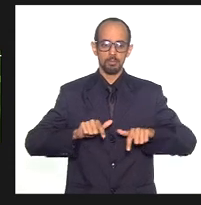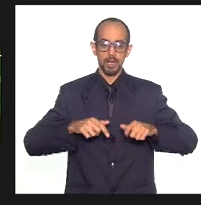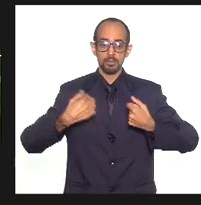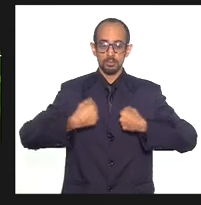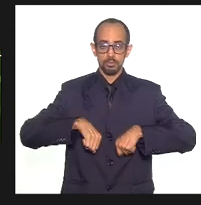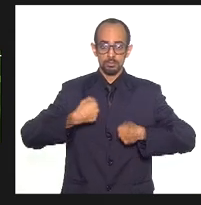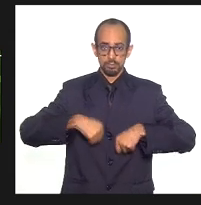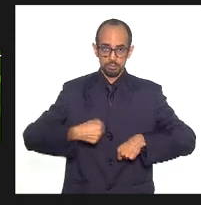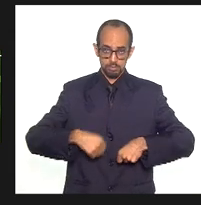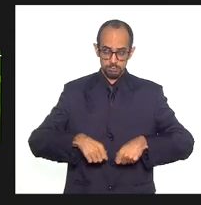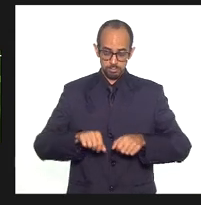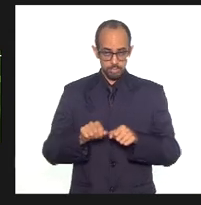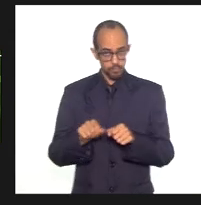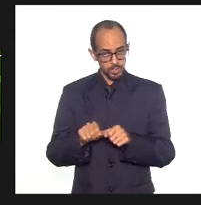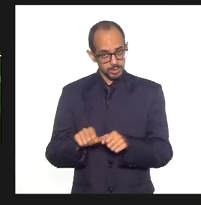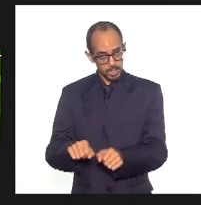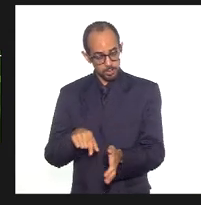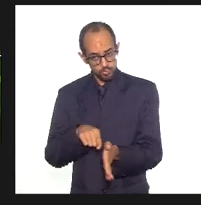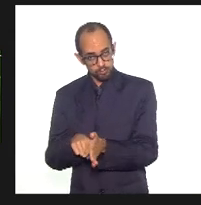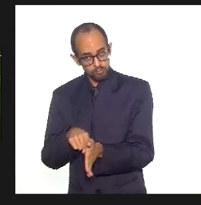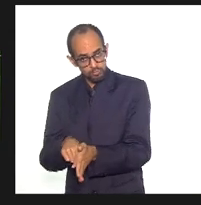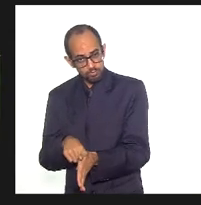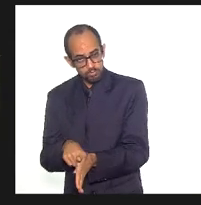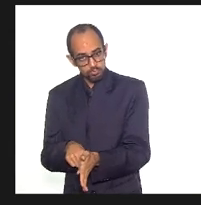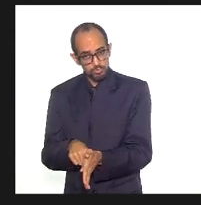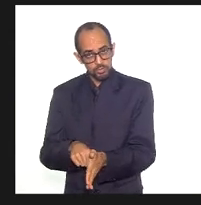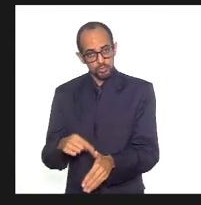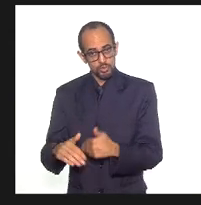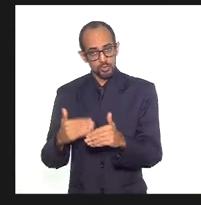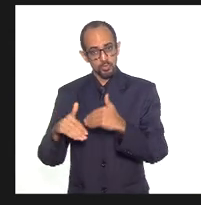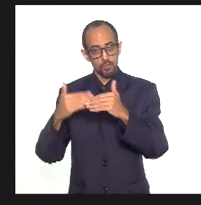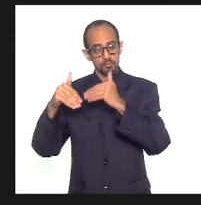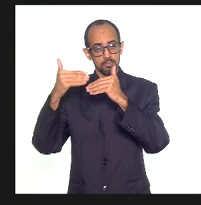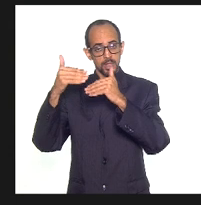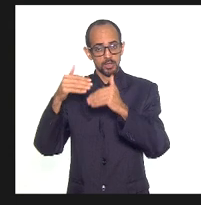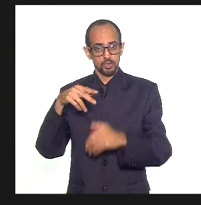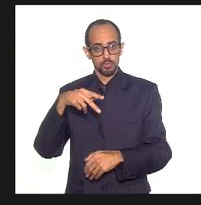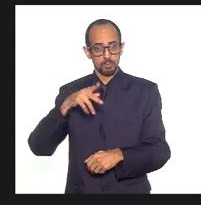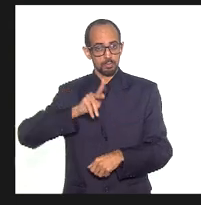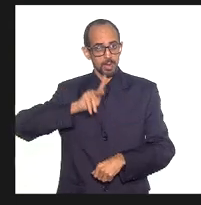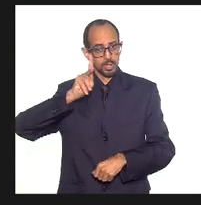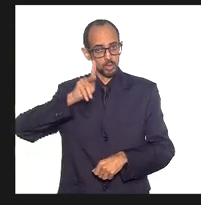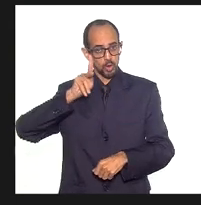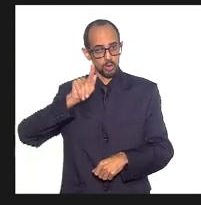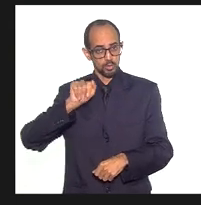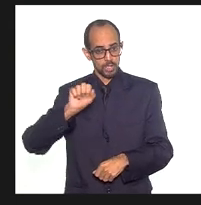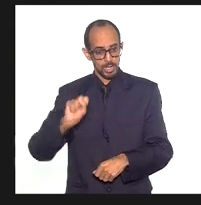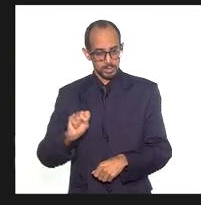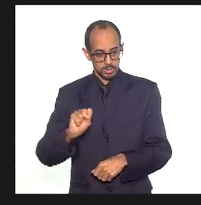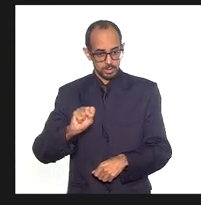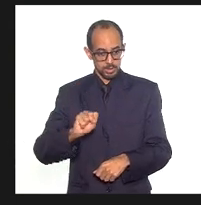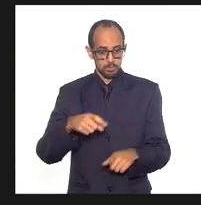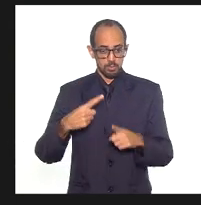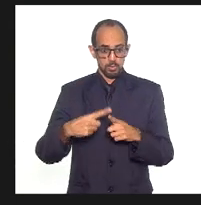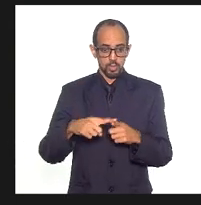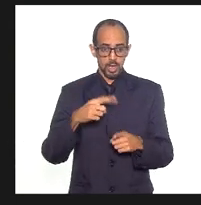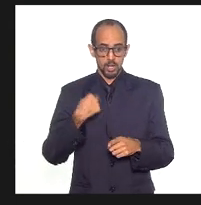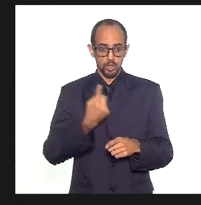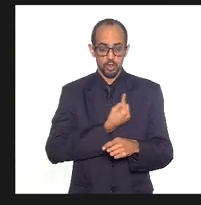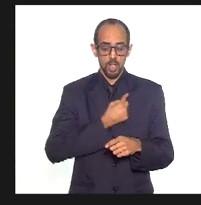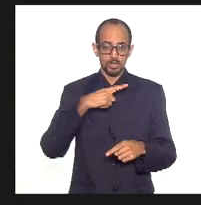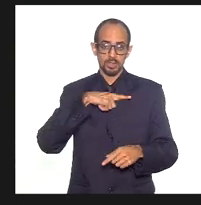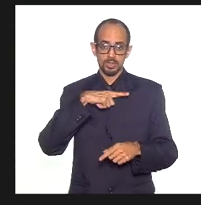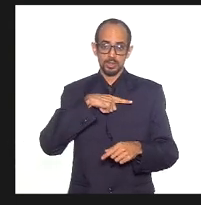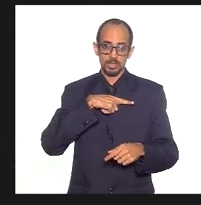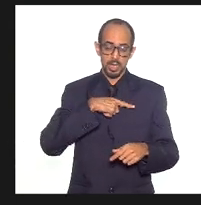da exploração e produção, desenvolvimento e produção de petróleo e gás, justamente porque nós temos o parque produtivo